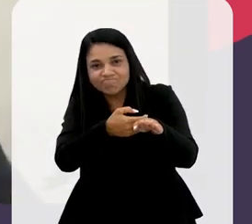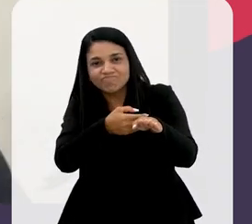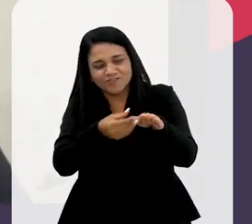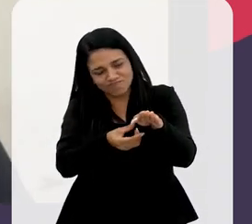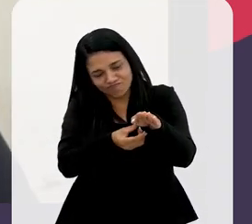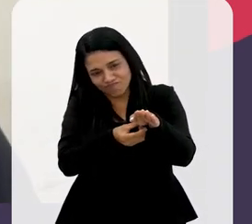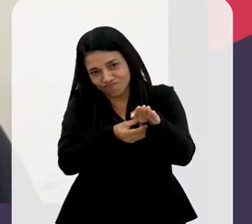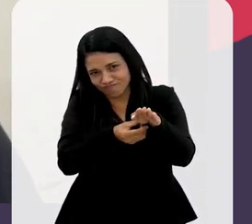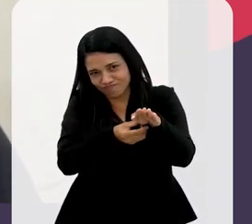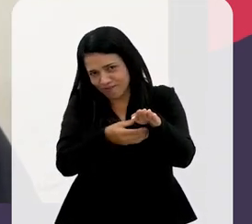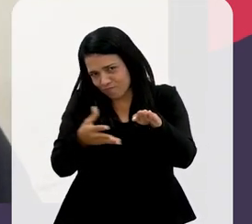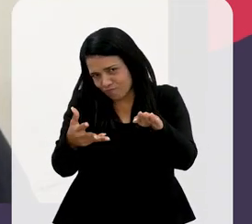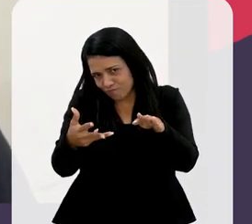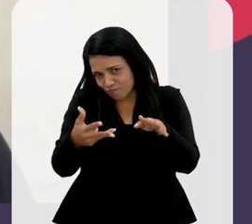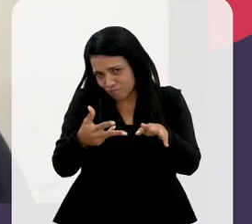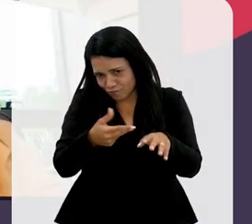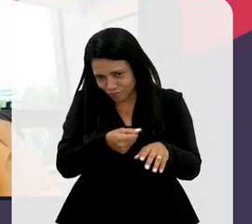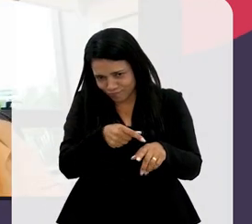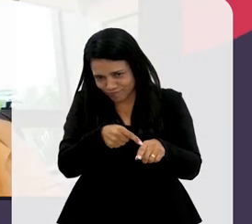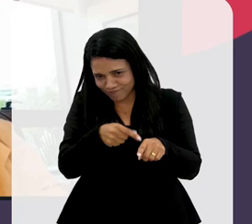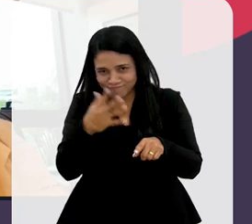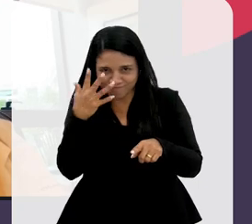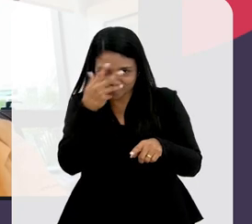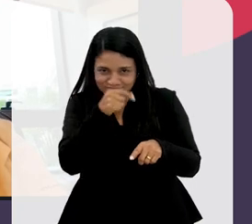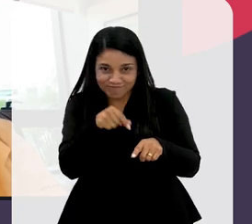pedacinho dele, e esse buraquinho charmoso aqui.